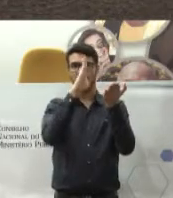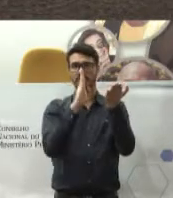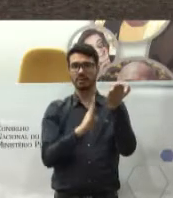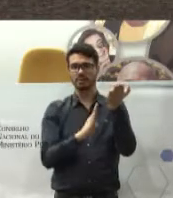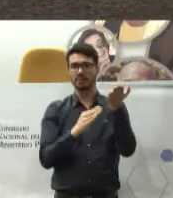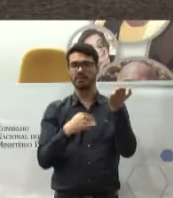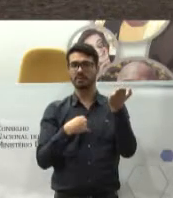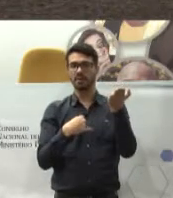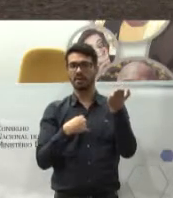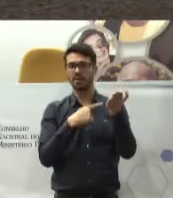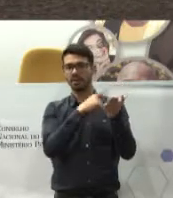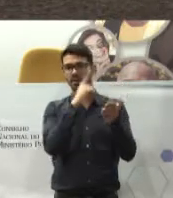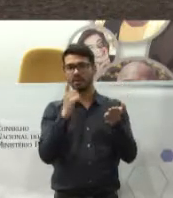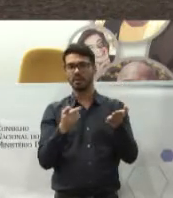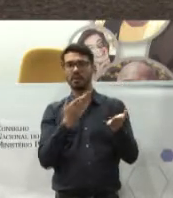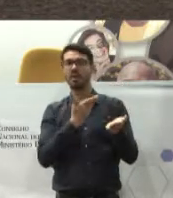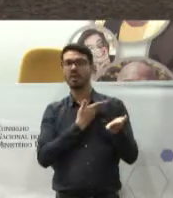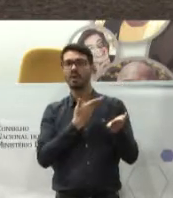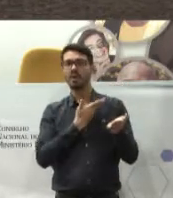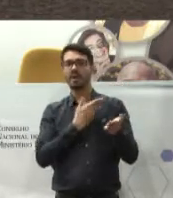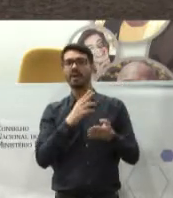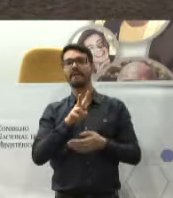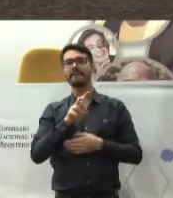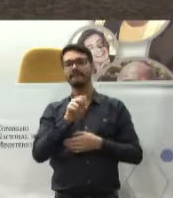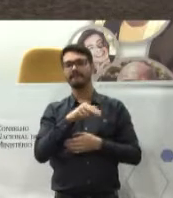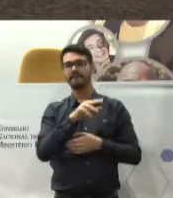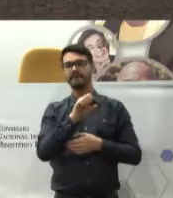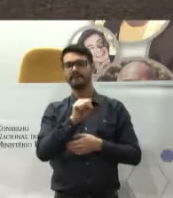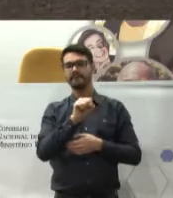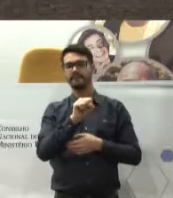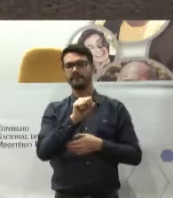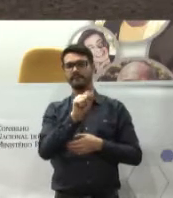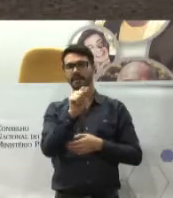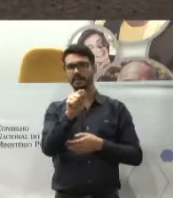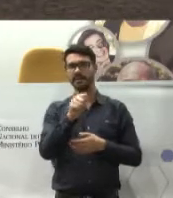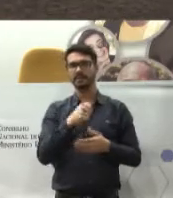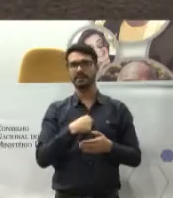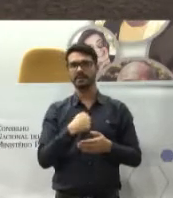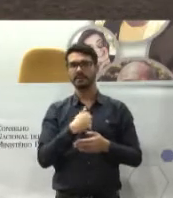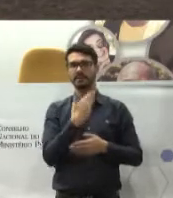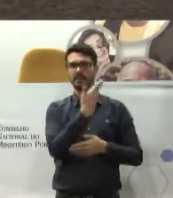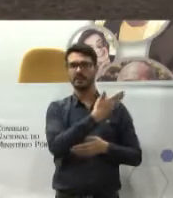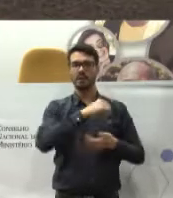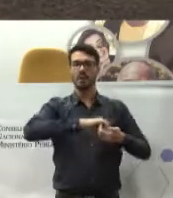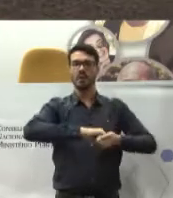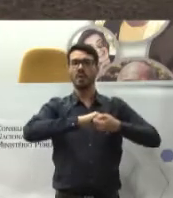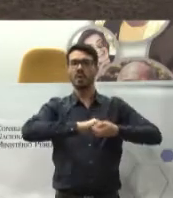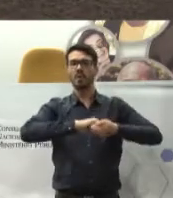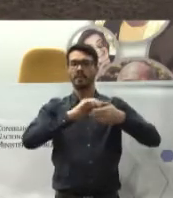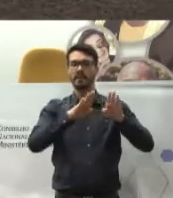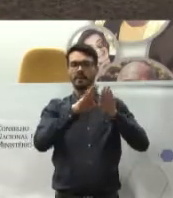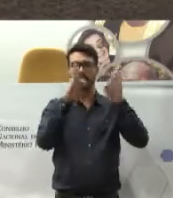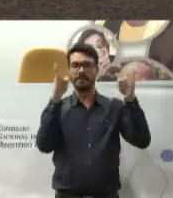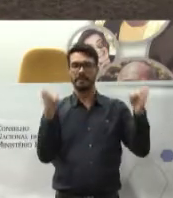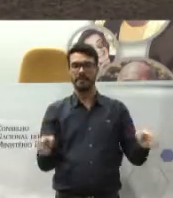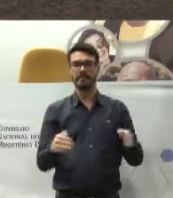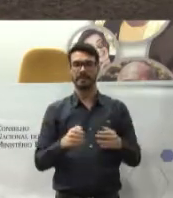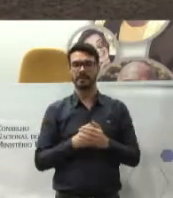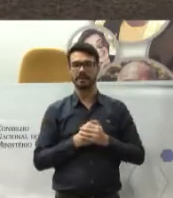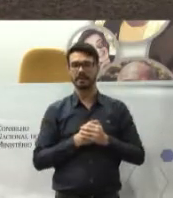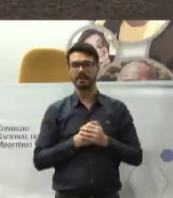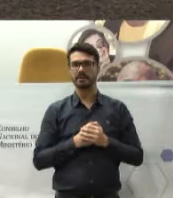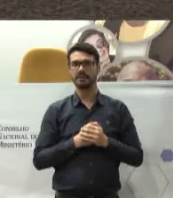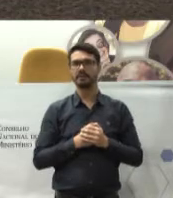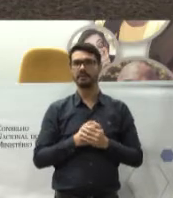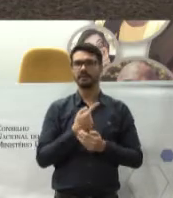querida colega Vanessa. Né? E também me dirijo à mesa, cumprimentando o presidente da mesa, Dr.